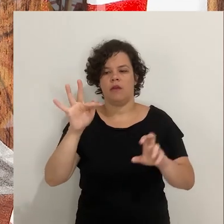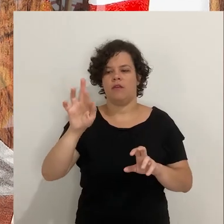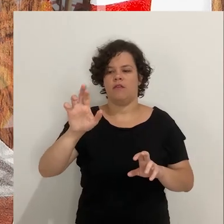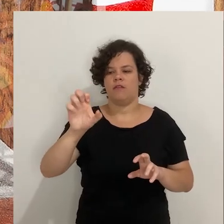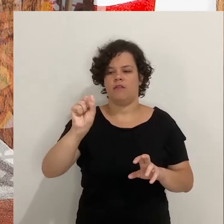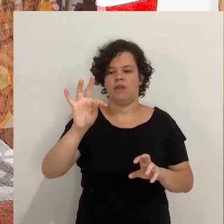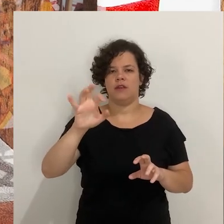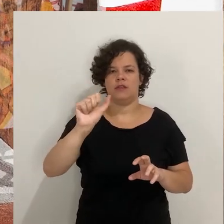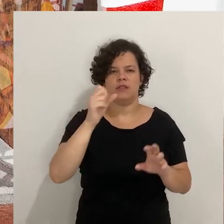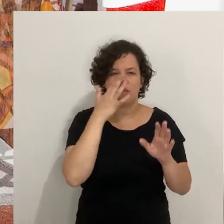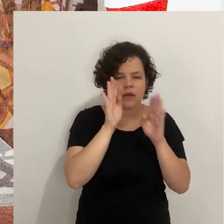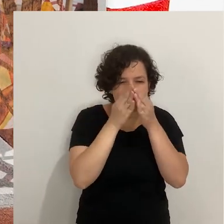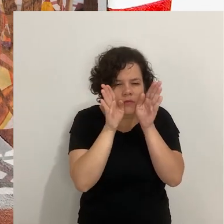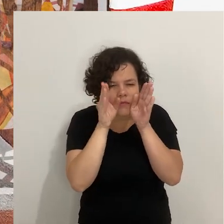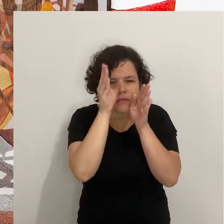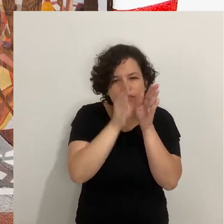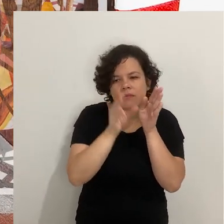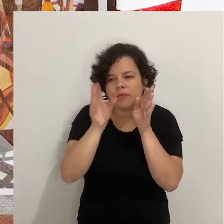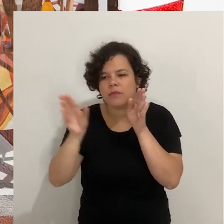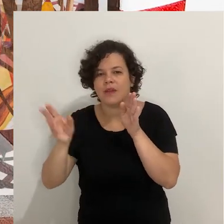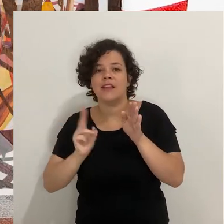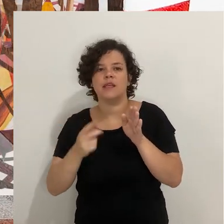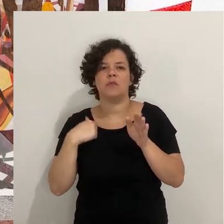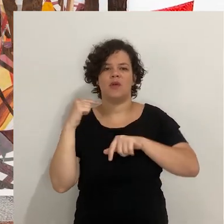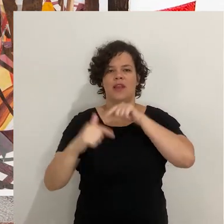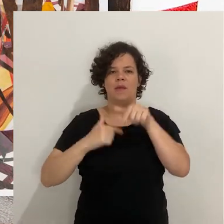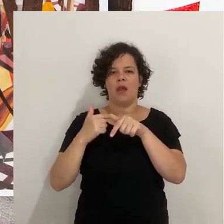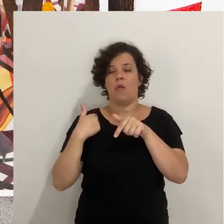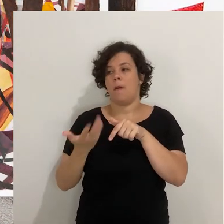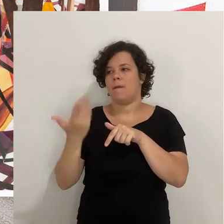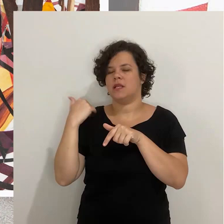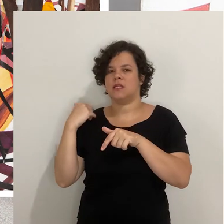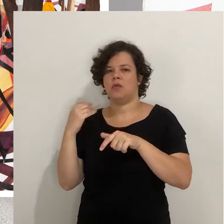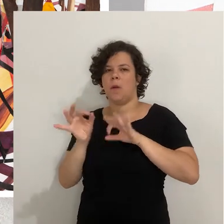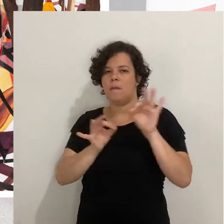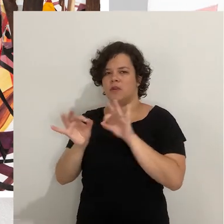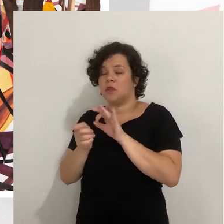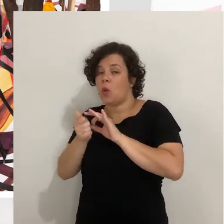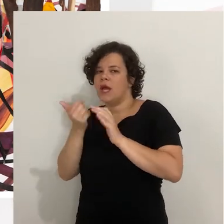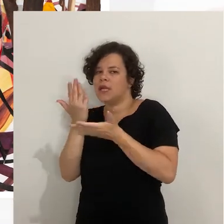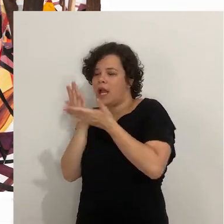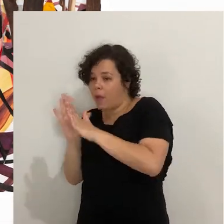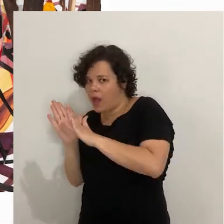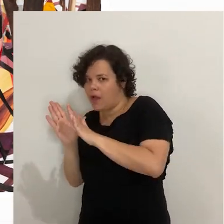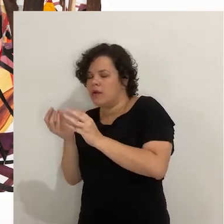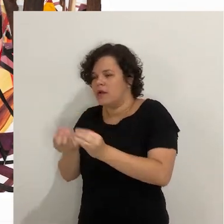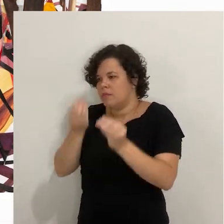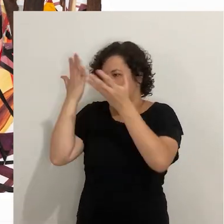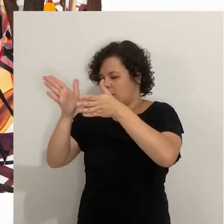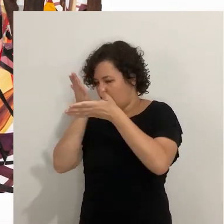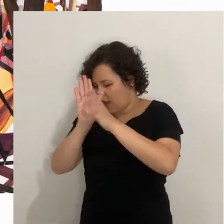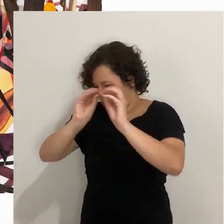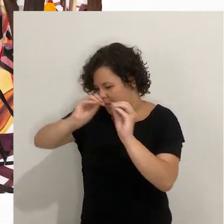frestas. Uma constante no meu trabalho é eu desfazer, eu destruir, quase destruir,